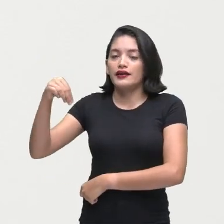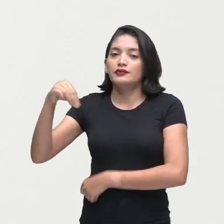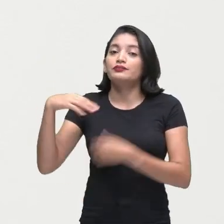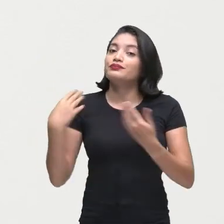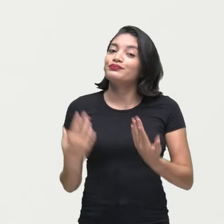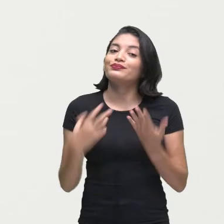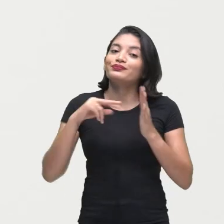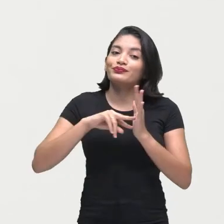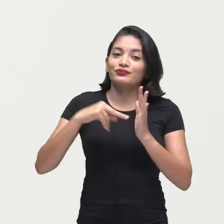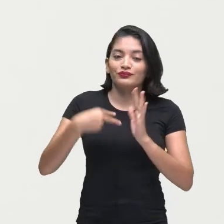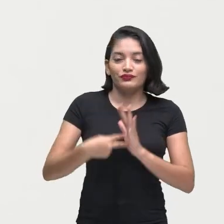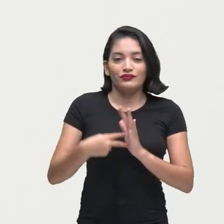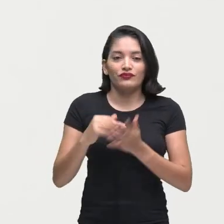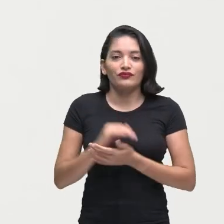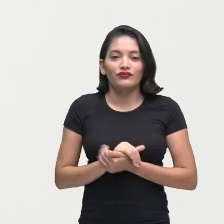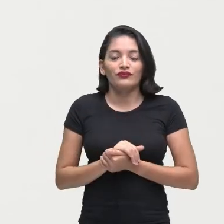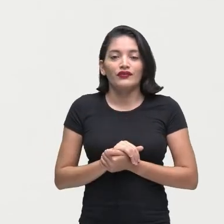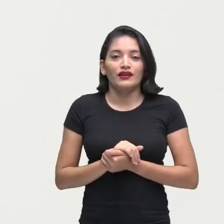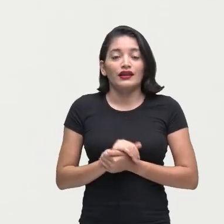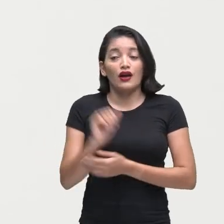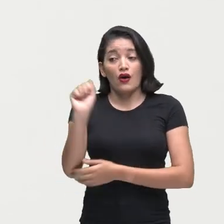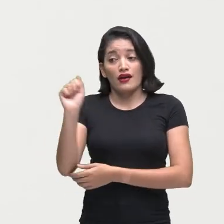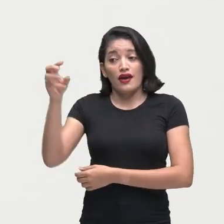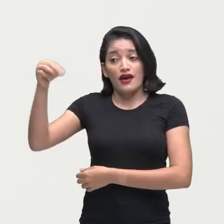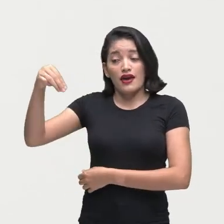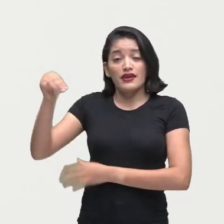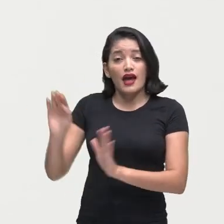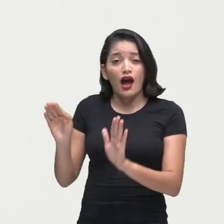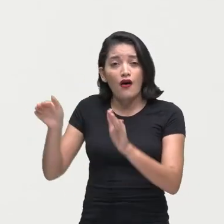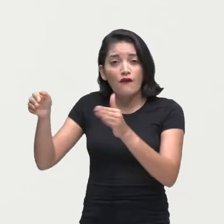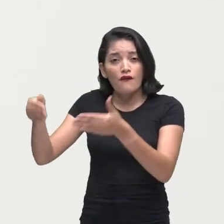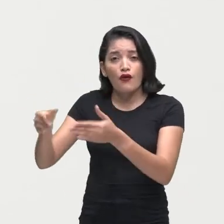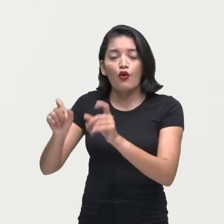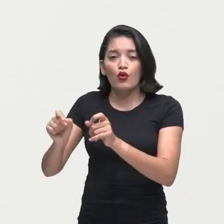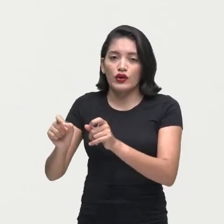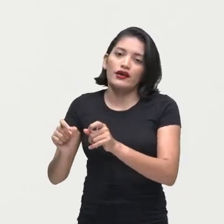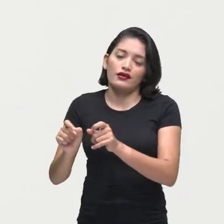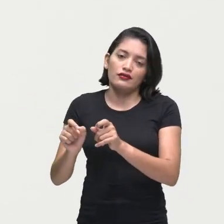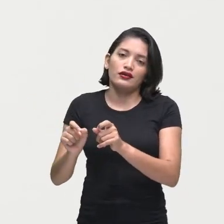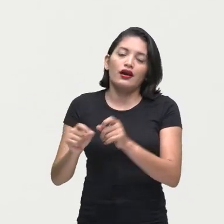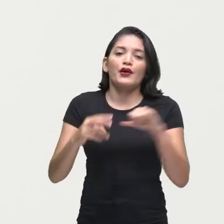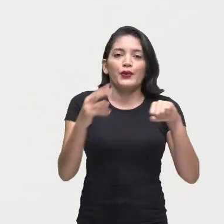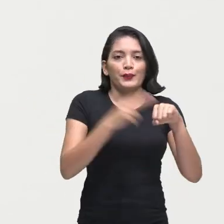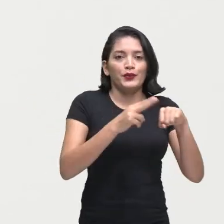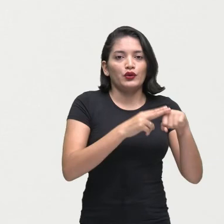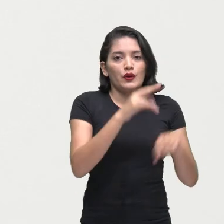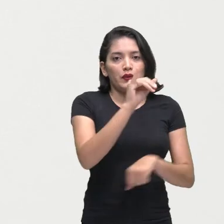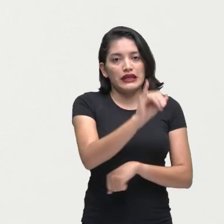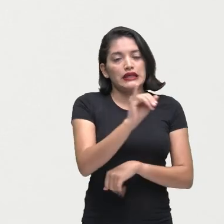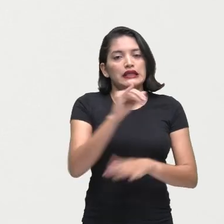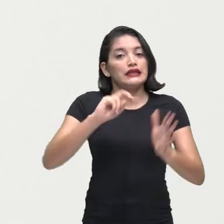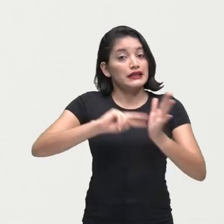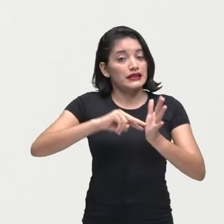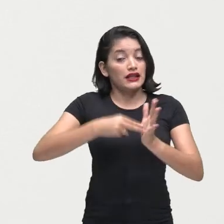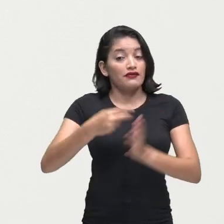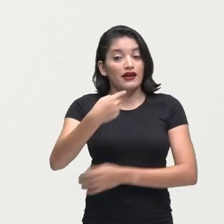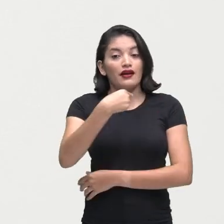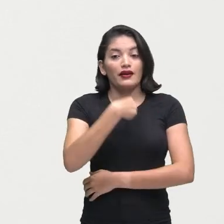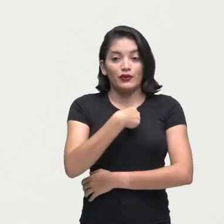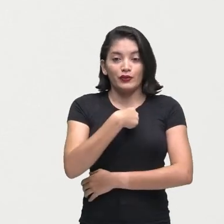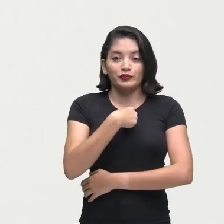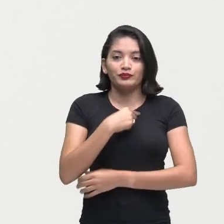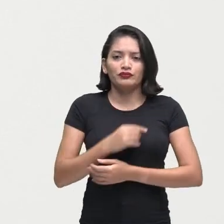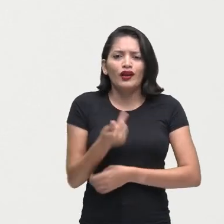seja essa forma de conjugação e me Aqui é exclusiva do pronome Ai que significa eu